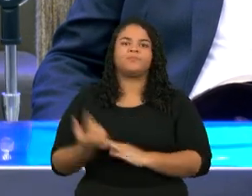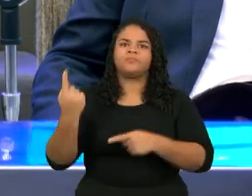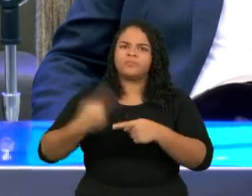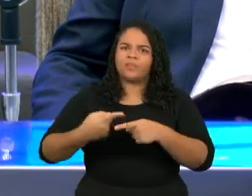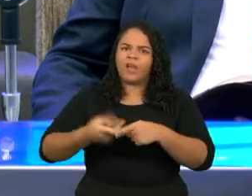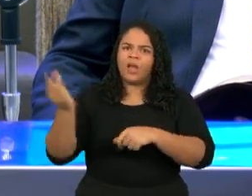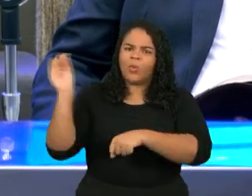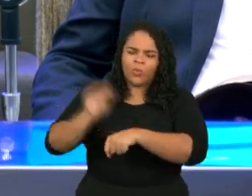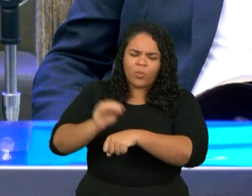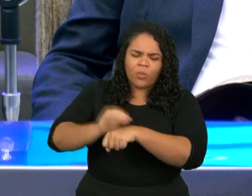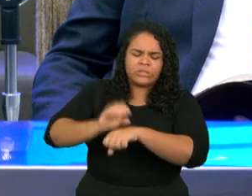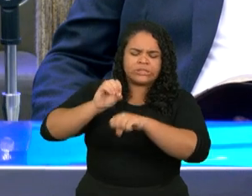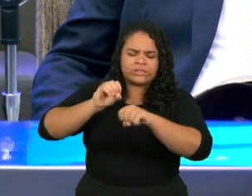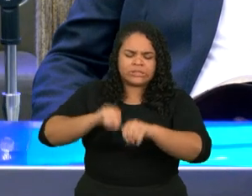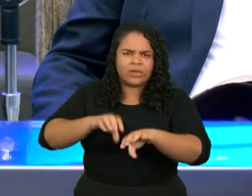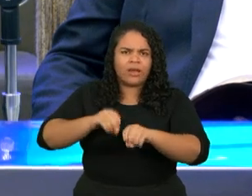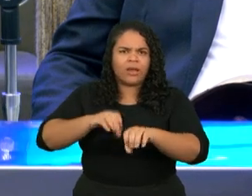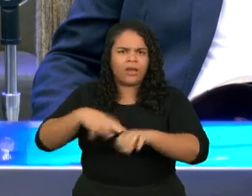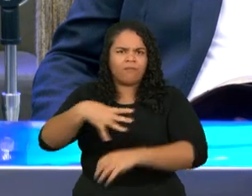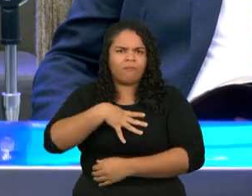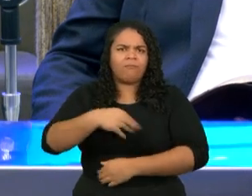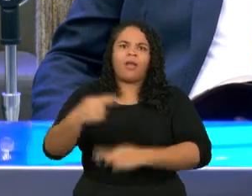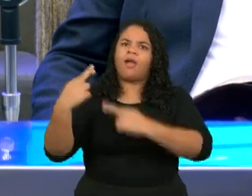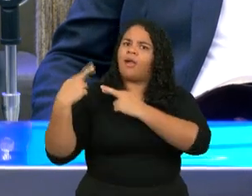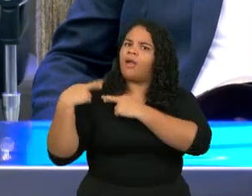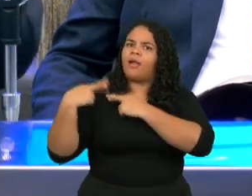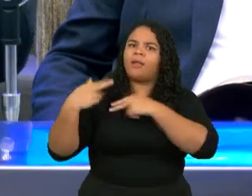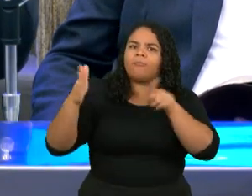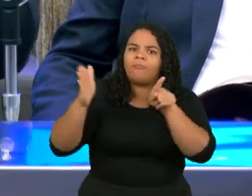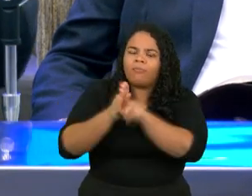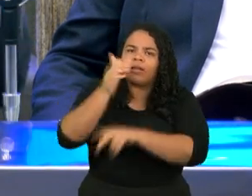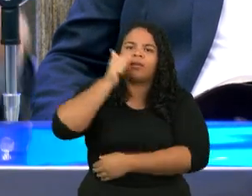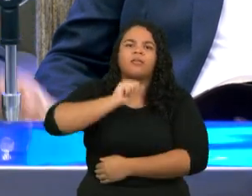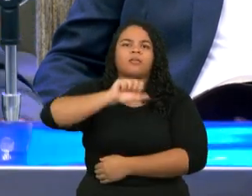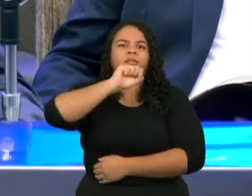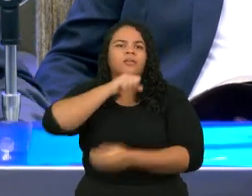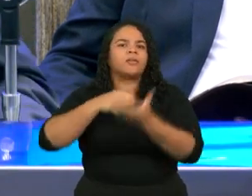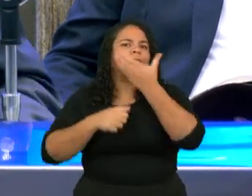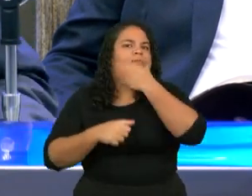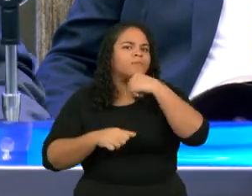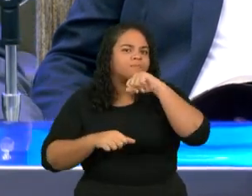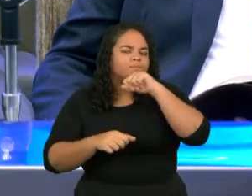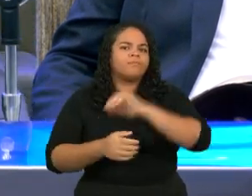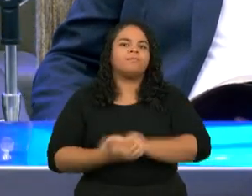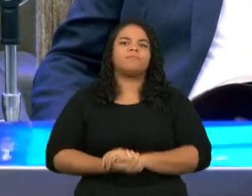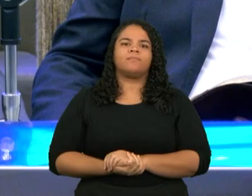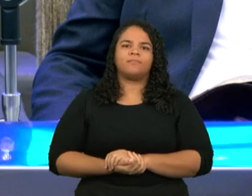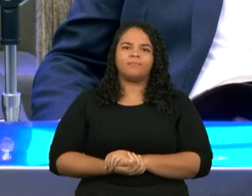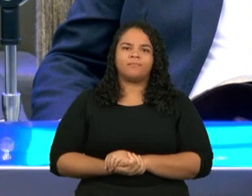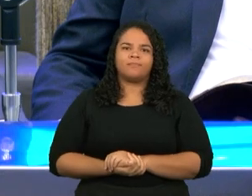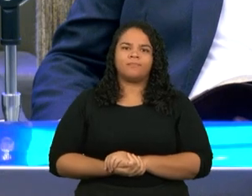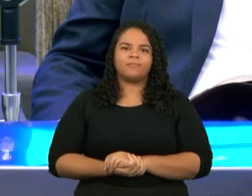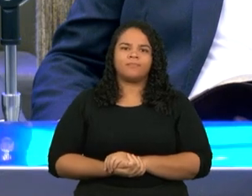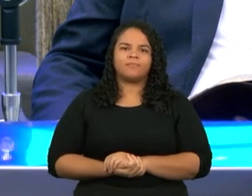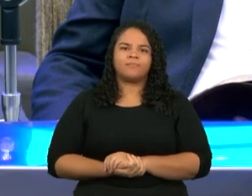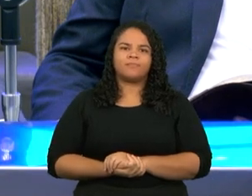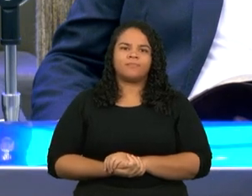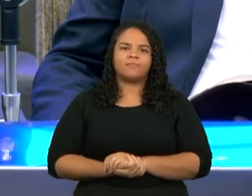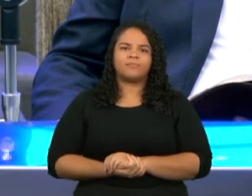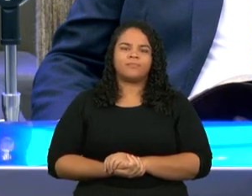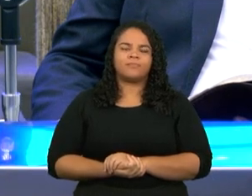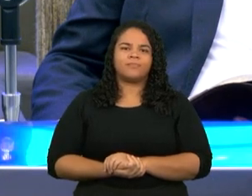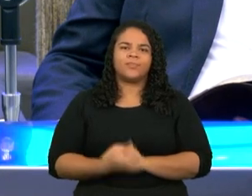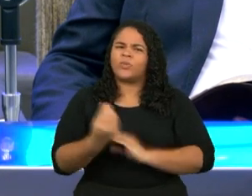filhos não se terceiriza eles não vieram ao mundo porque queria eu vieram porque você quis